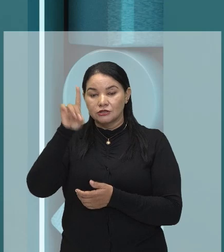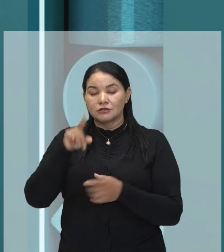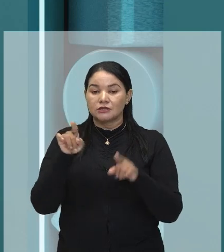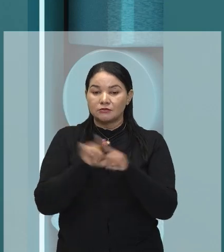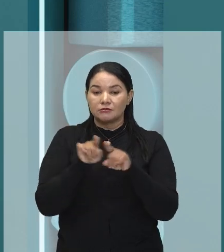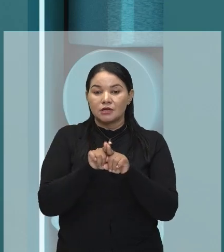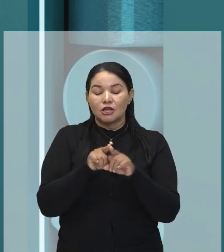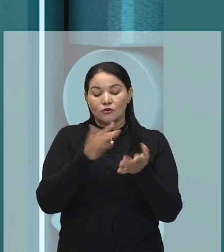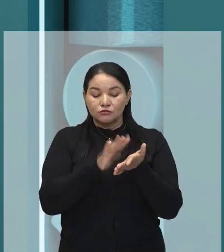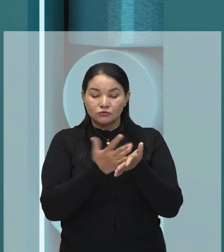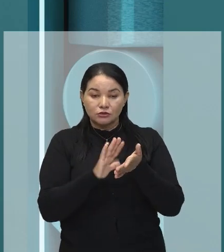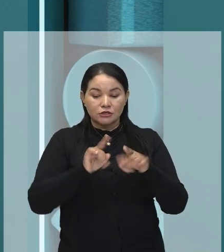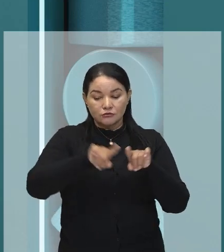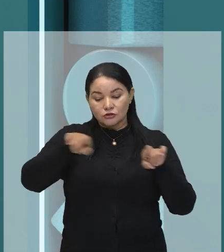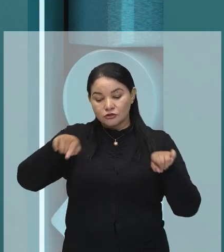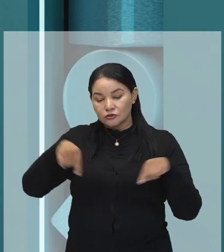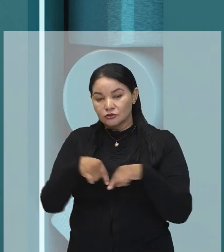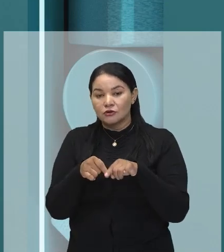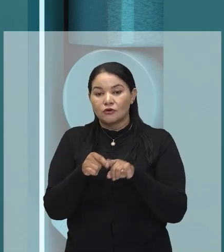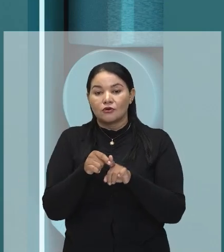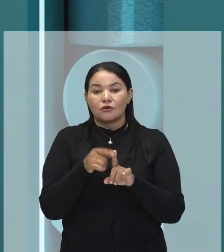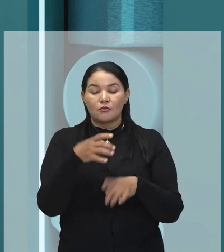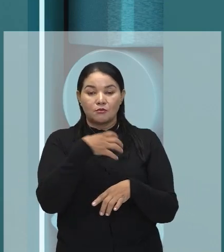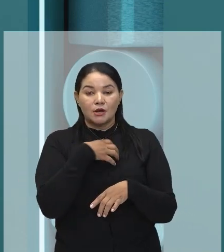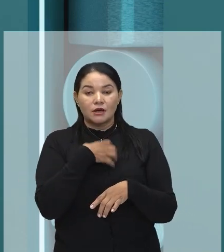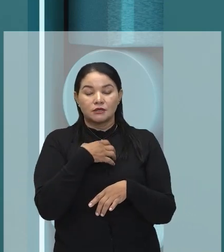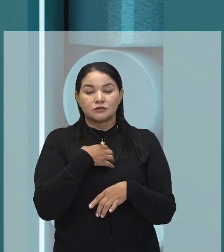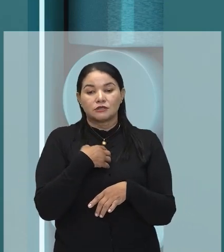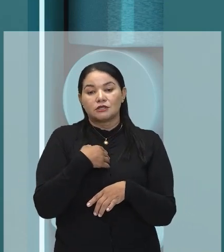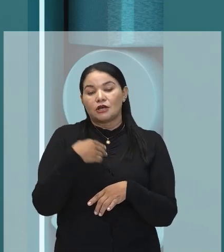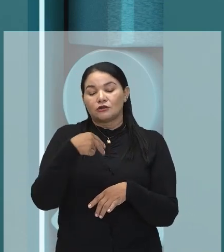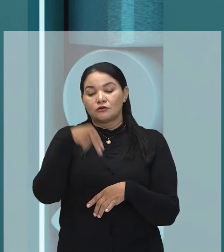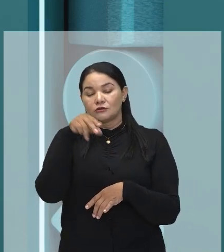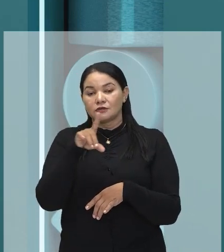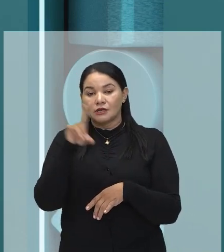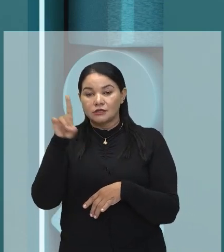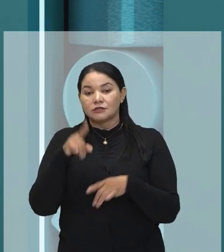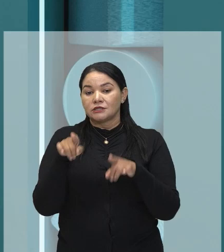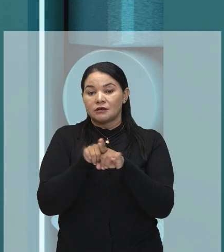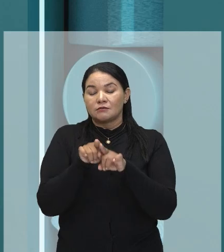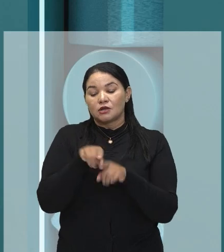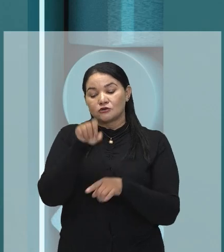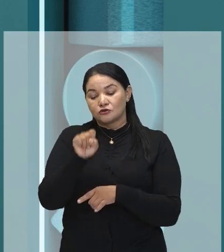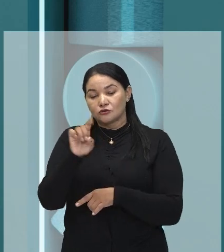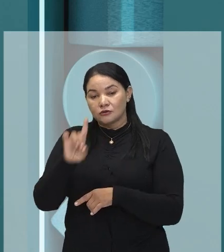no Nordeste. Vimos o fandango, lá do Sudeste,